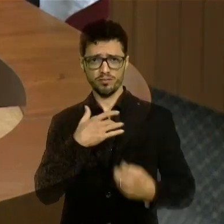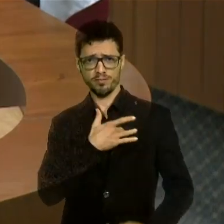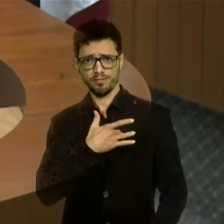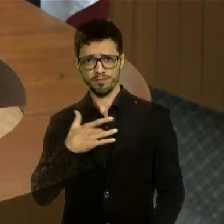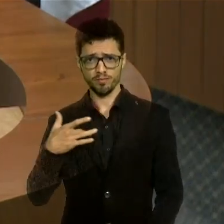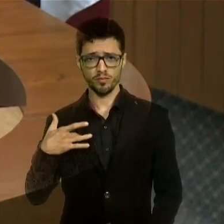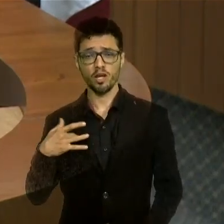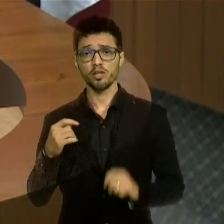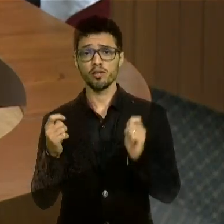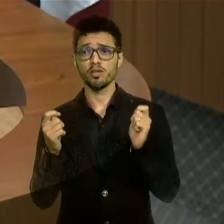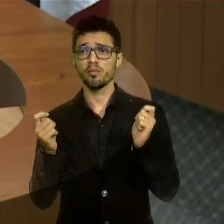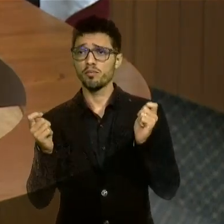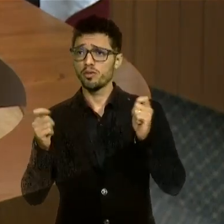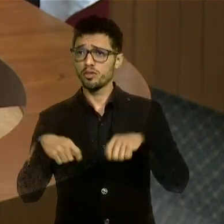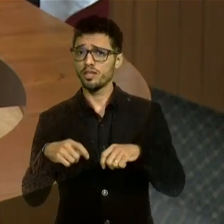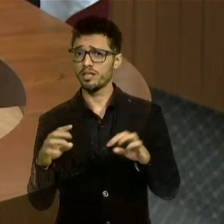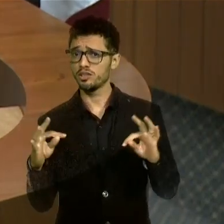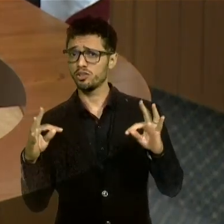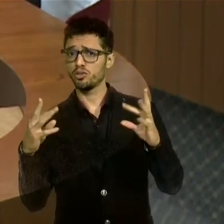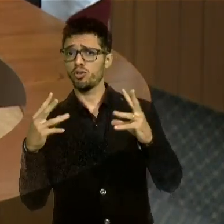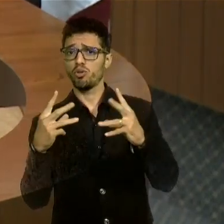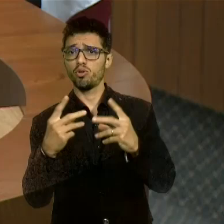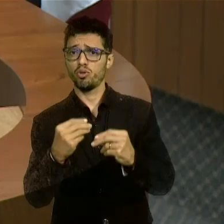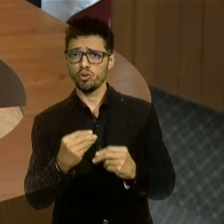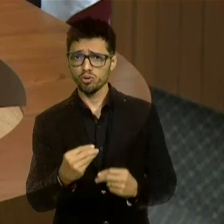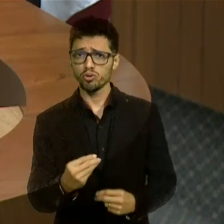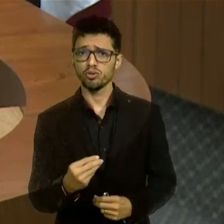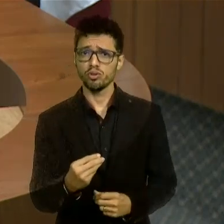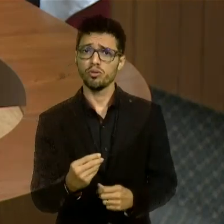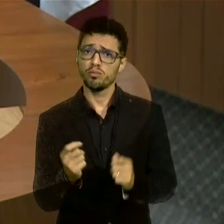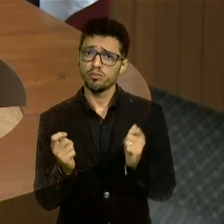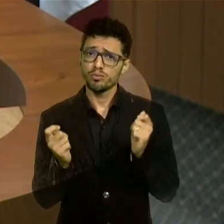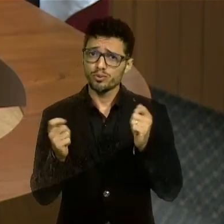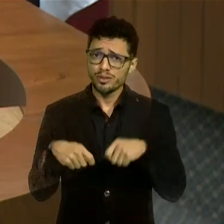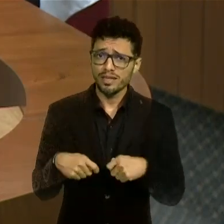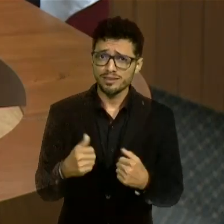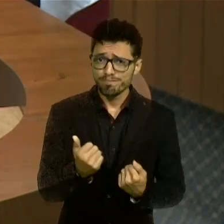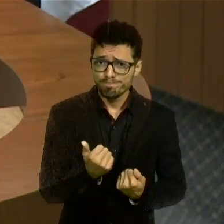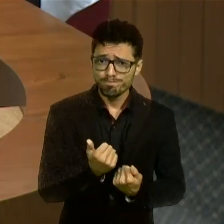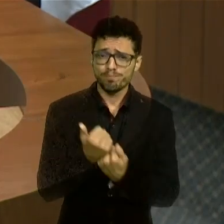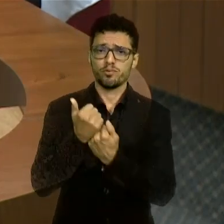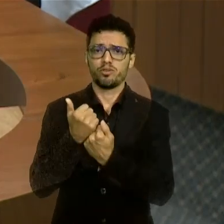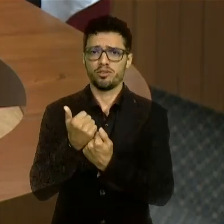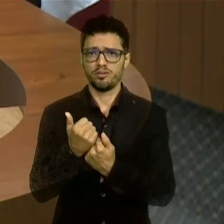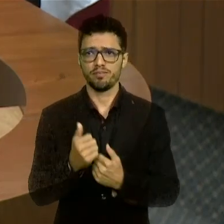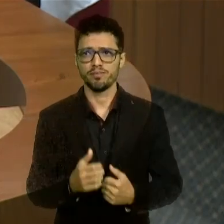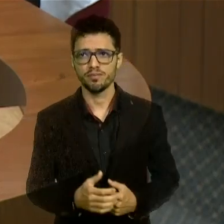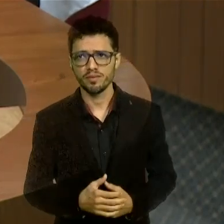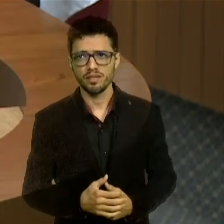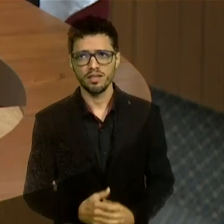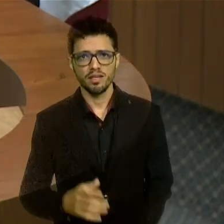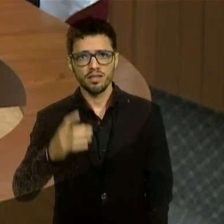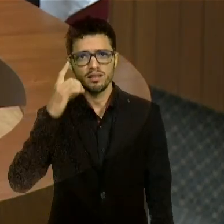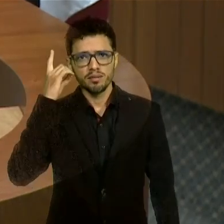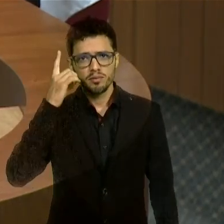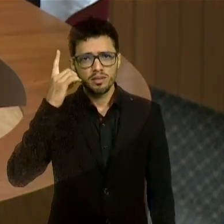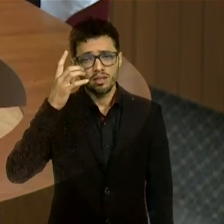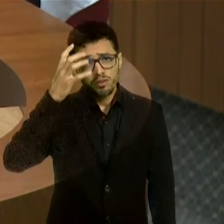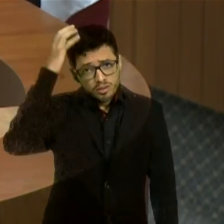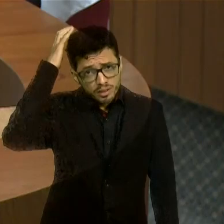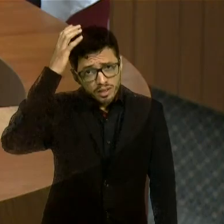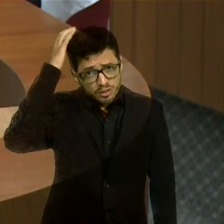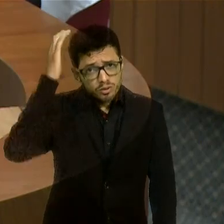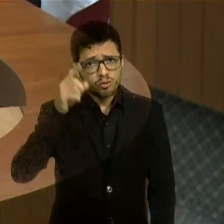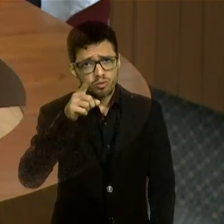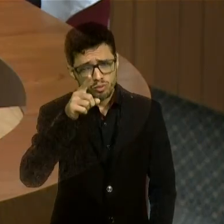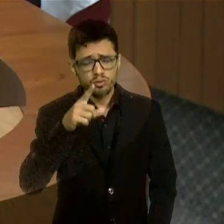os colegas se identificassem com essa causa. Deputado Neto, você que é um defensor também